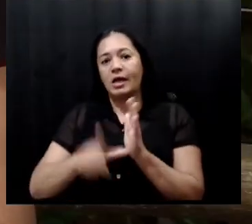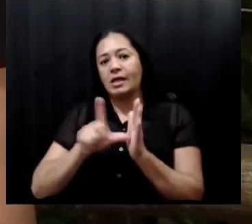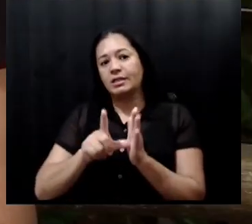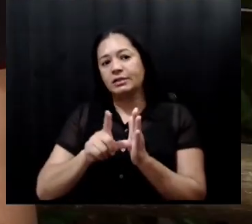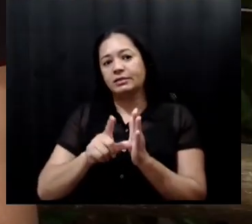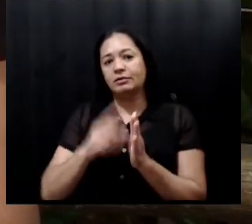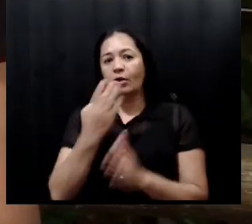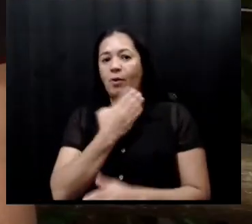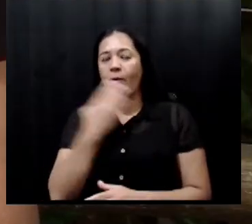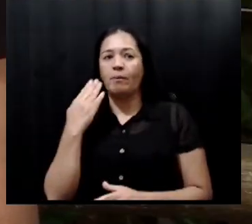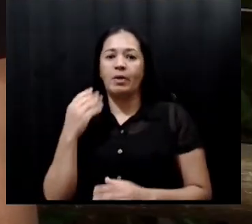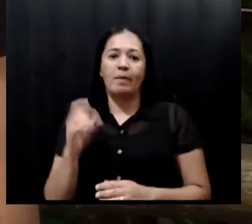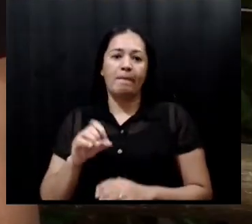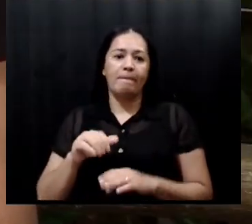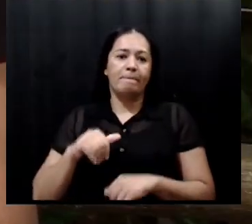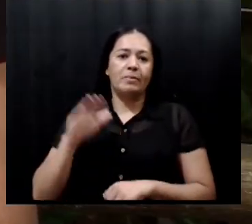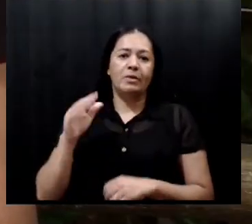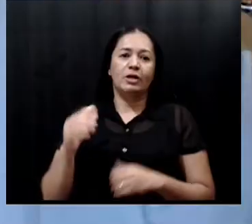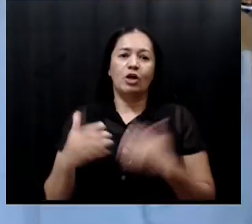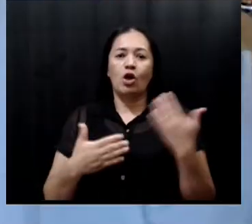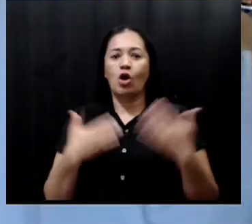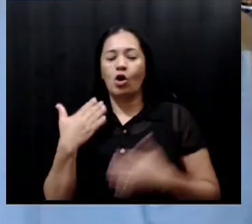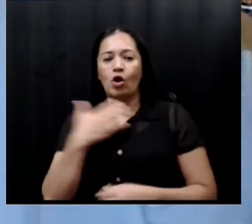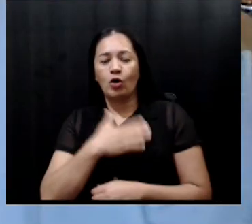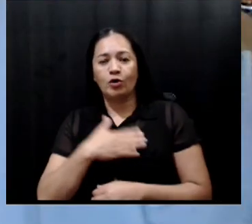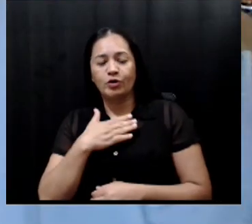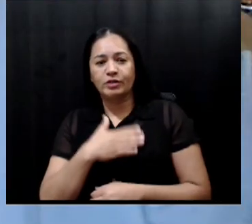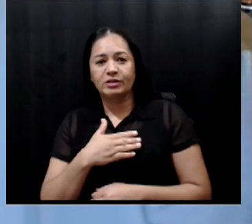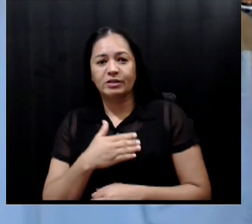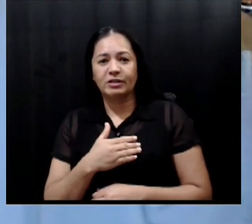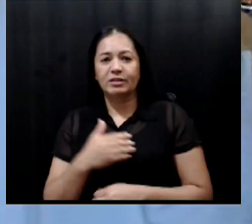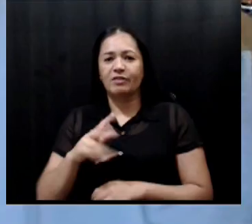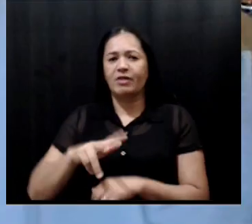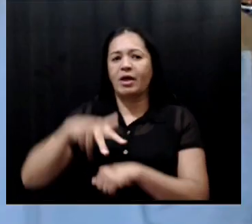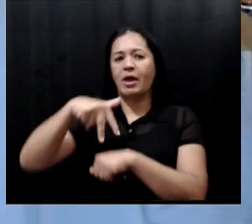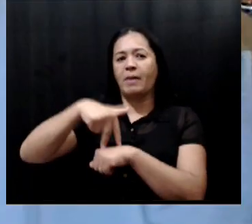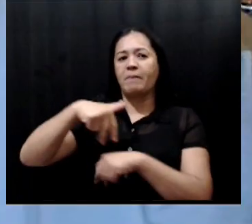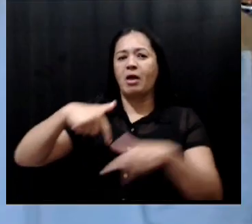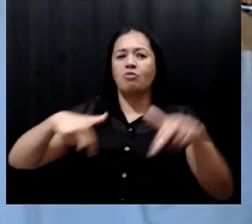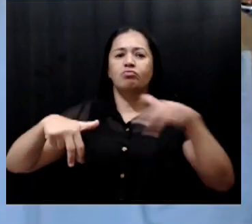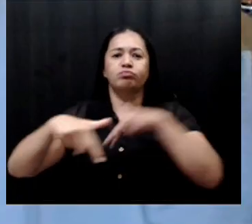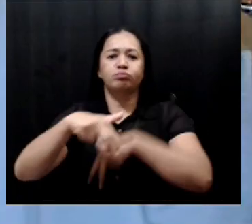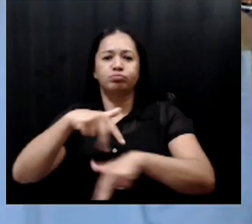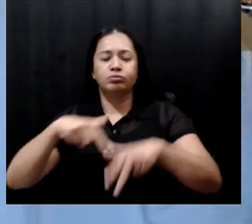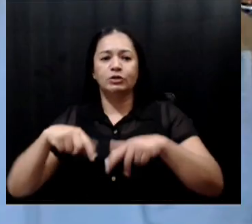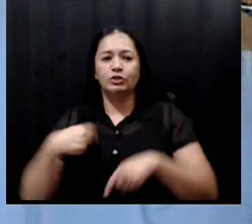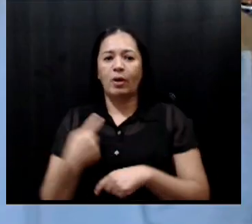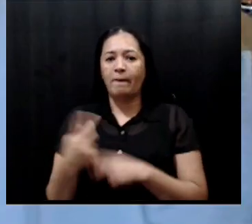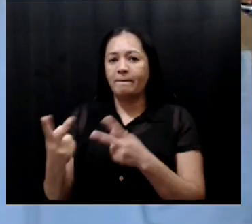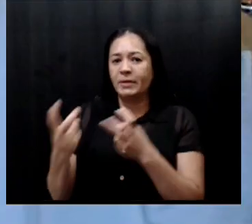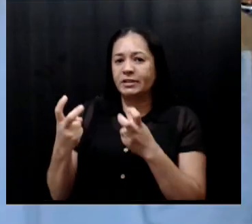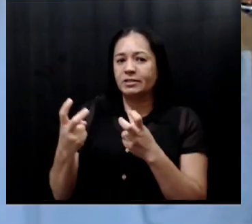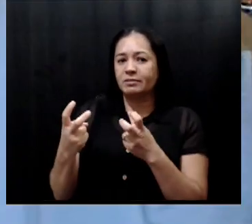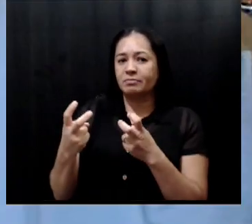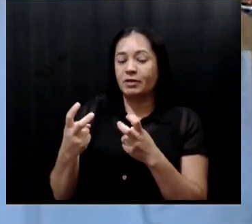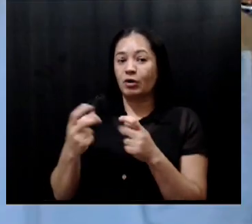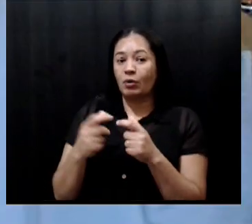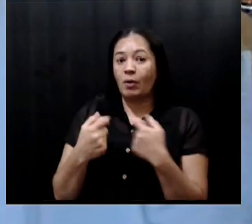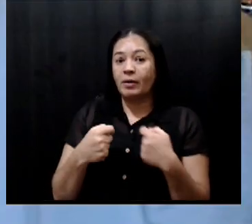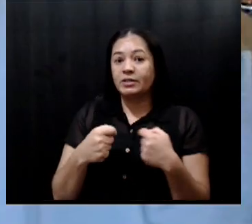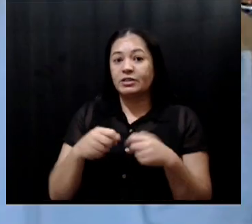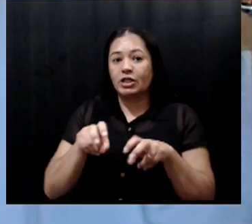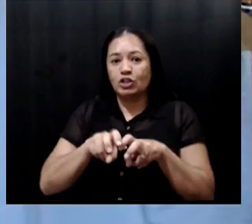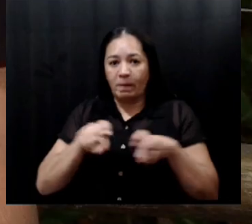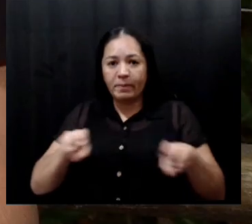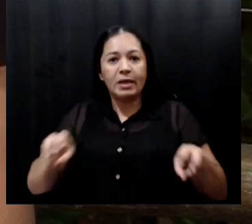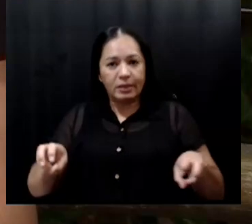pessoal gostava de ficar também bastante em pé, andando pela casa, e a gente percebeu que houve uma demanda muito maior por mesas mesmo. Então a gente mudou